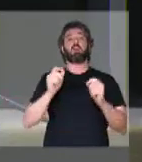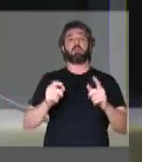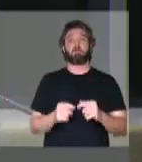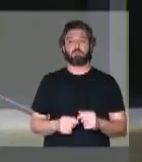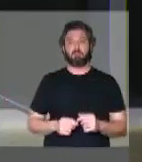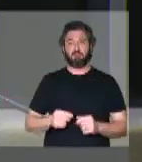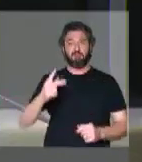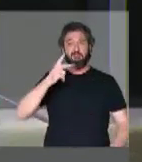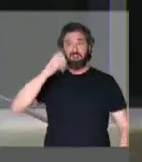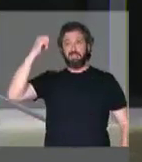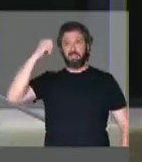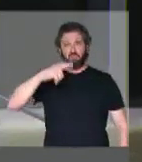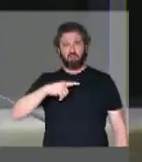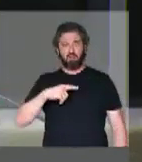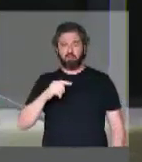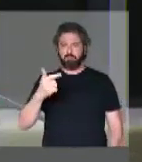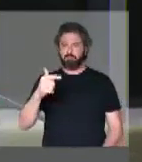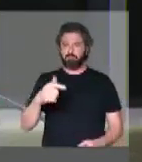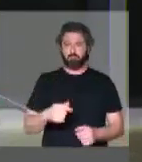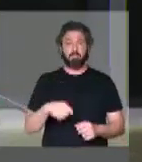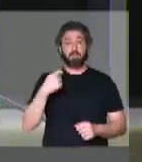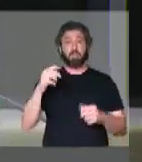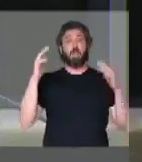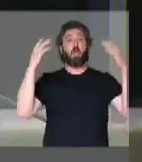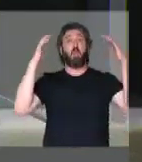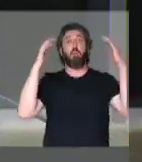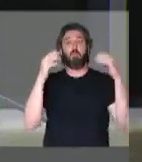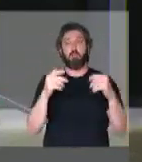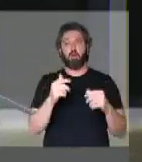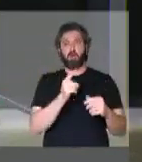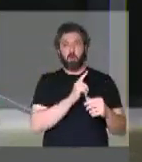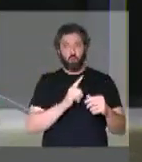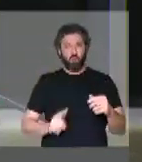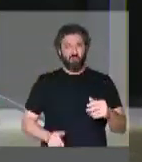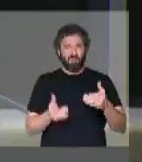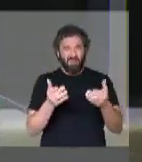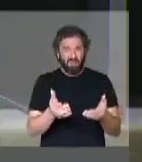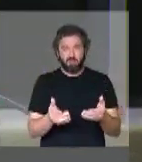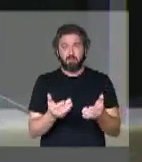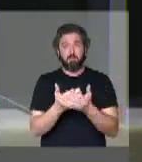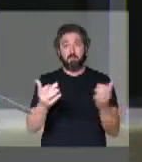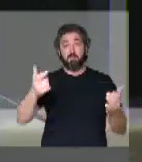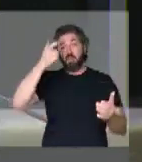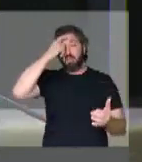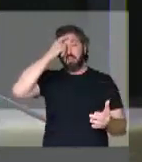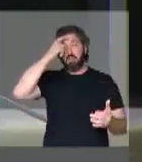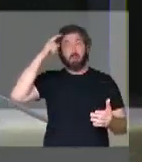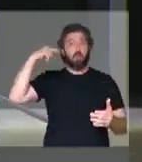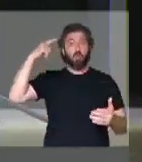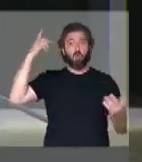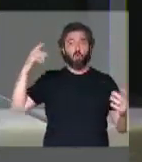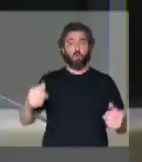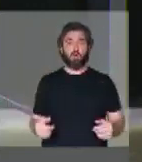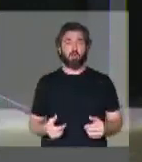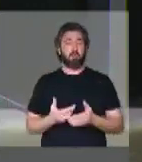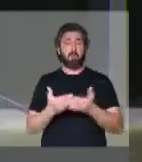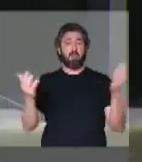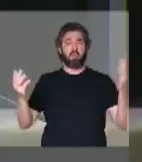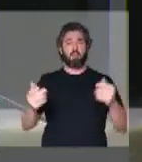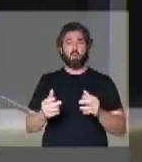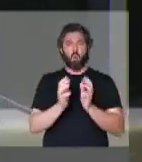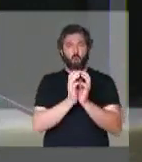Não tem vencedor nessa história. Quem comemora isso e governa dessa maneira perdeu a sanidade mínima para